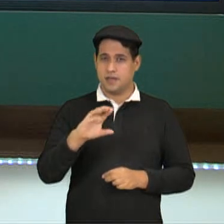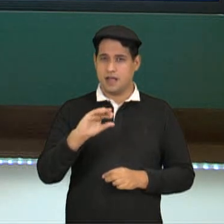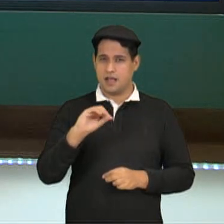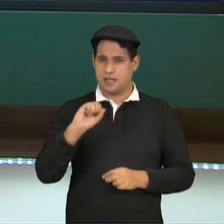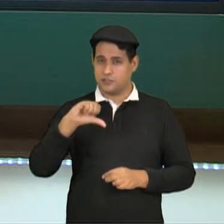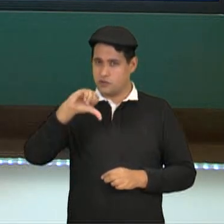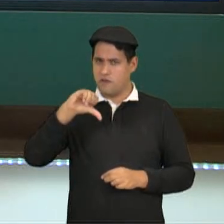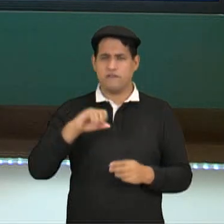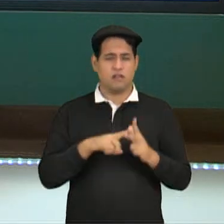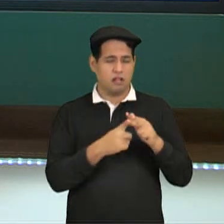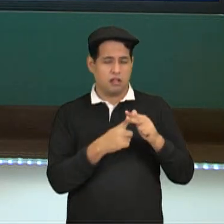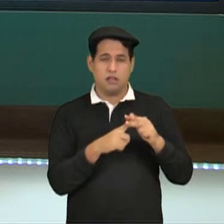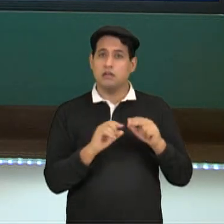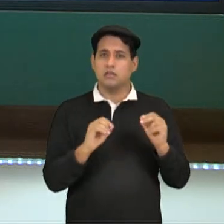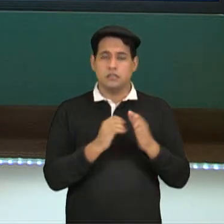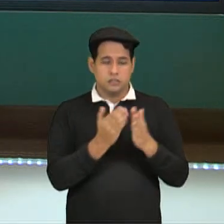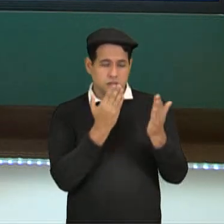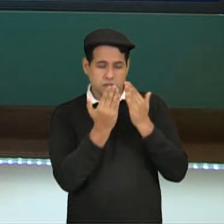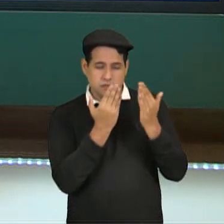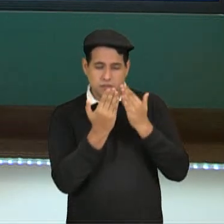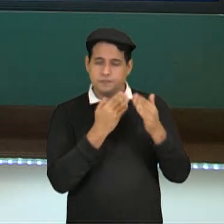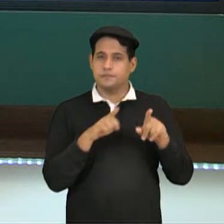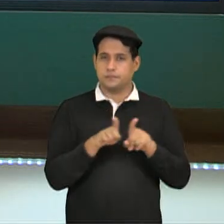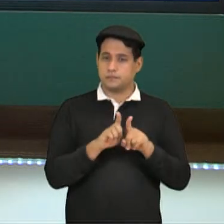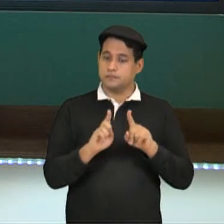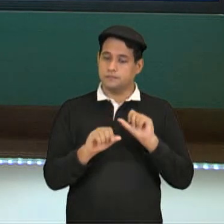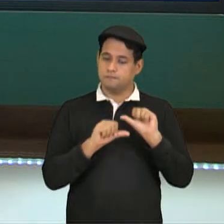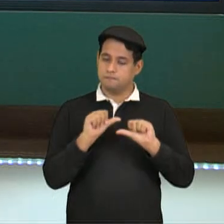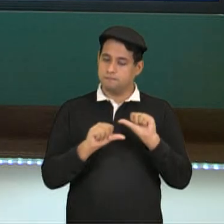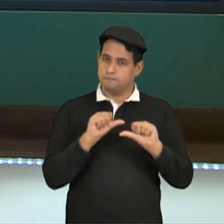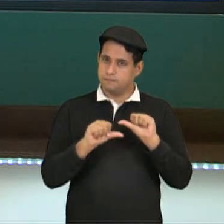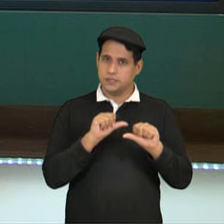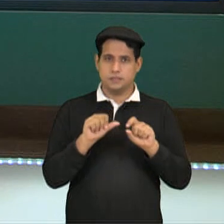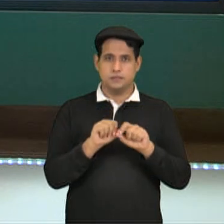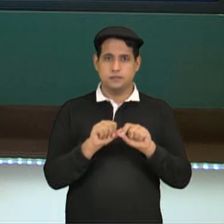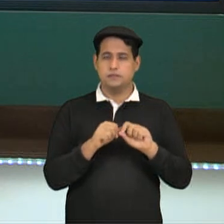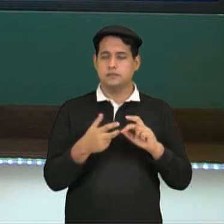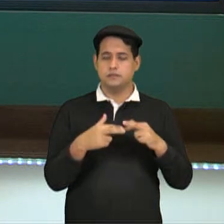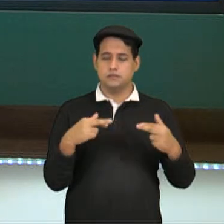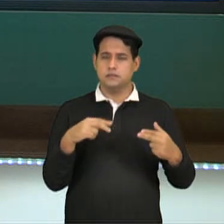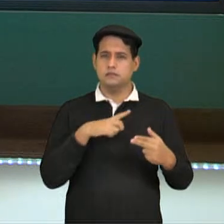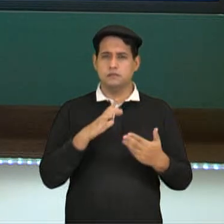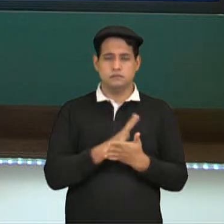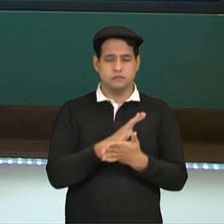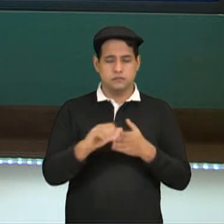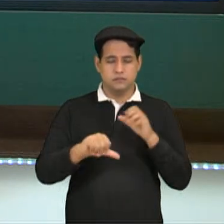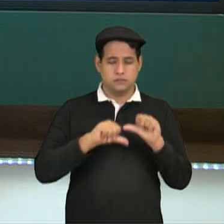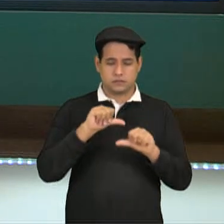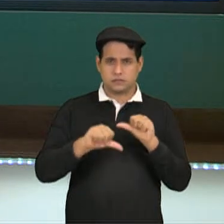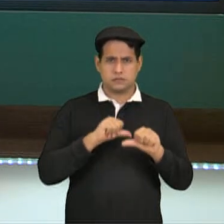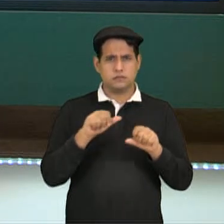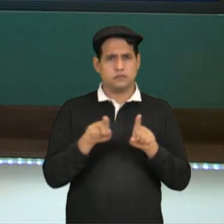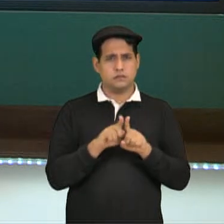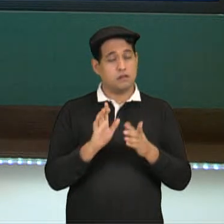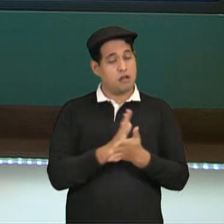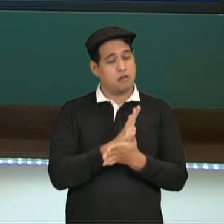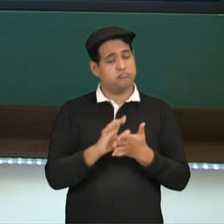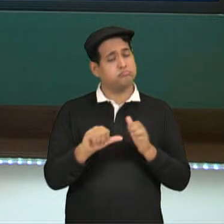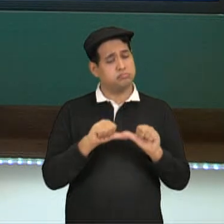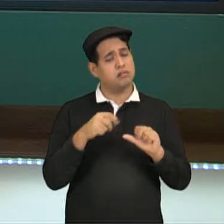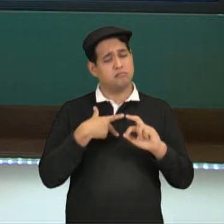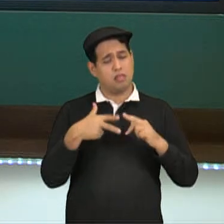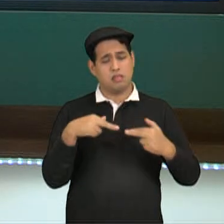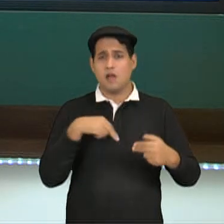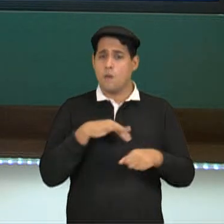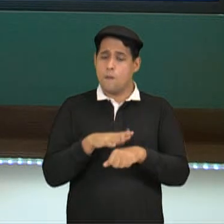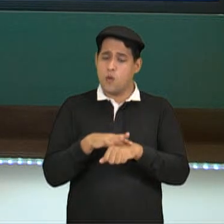genomas a fim de terapias, né? A gente alterar aí genes que apresentam alguma mutação, que levam a alguma alteração genética,